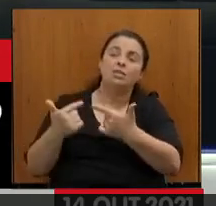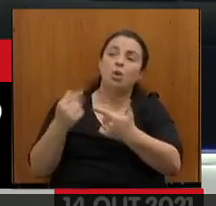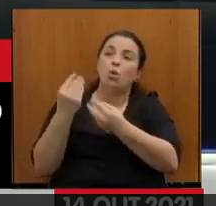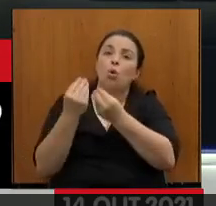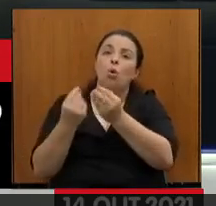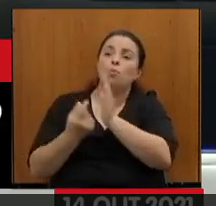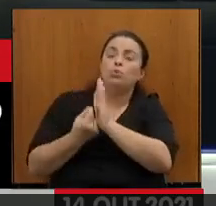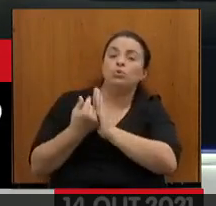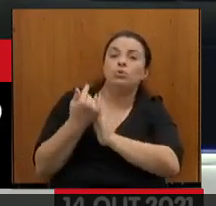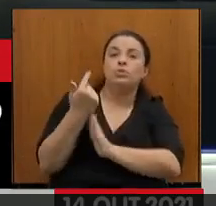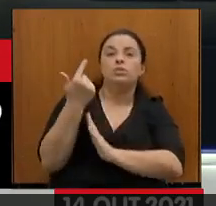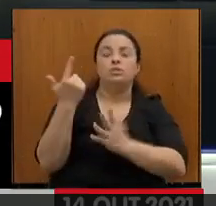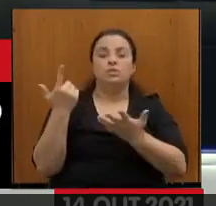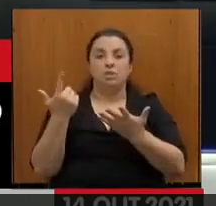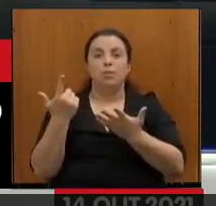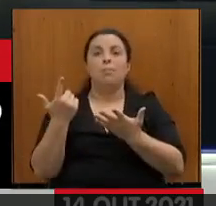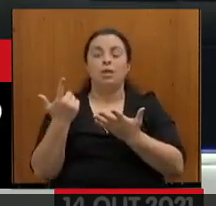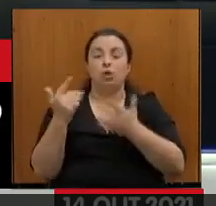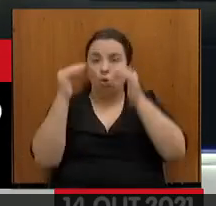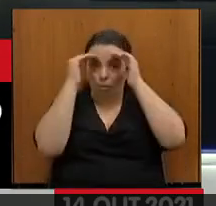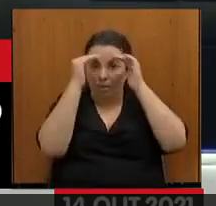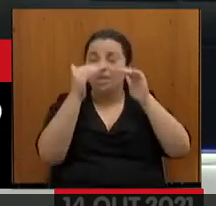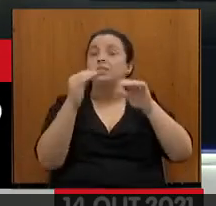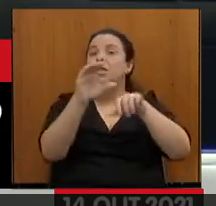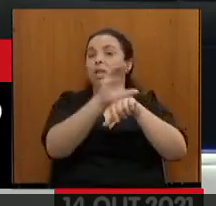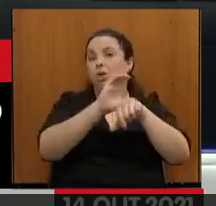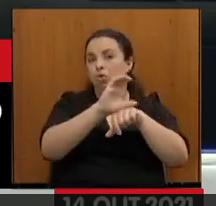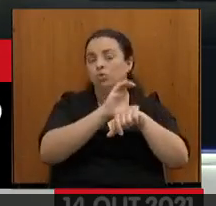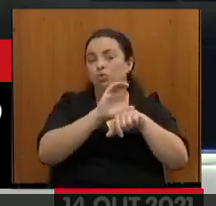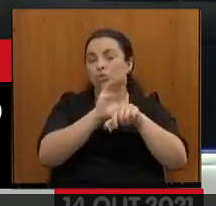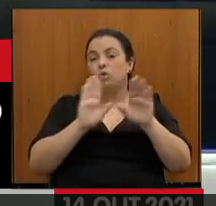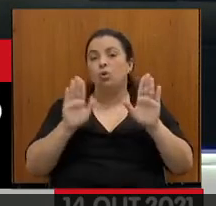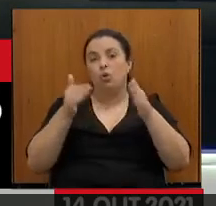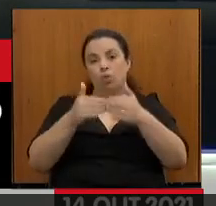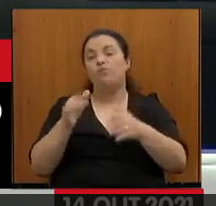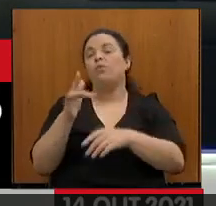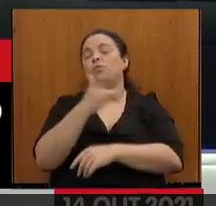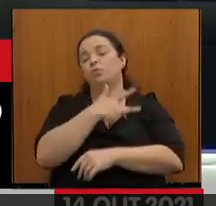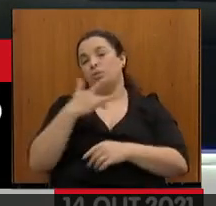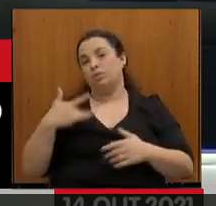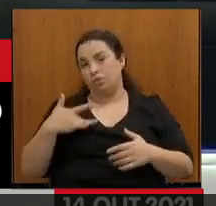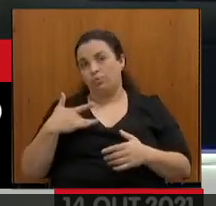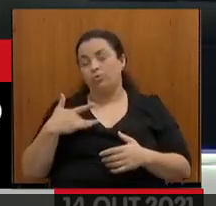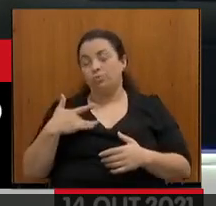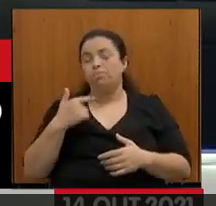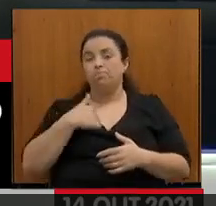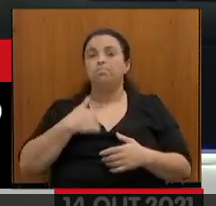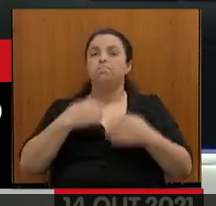e dos mínimos constitucionais pela saúde. Eu tenho certeza que,